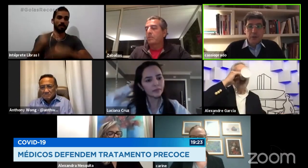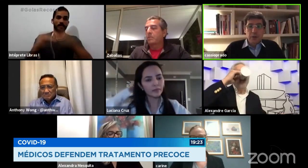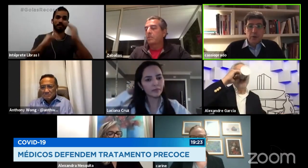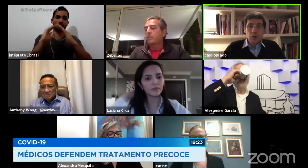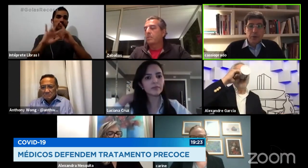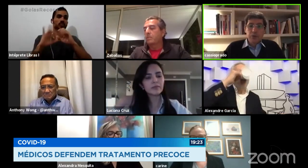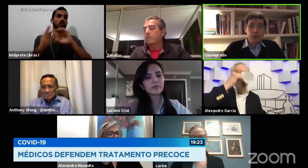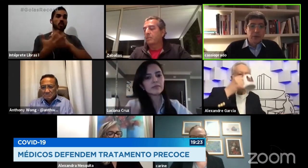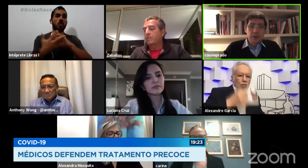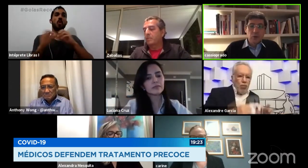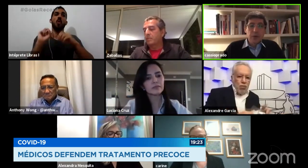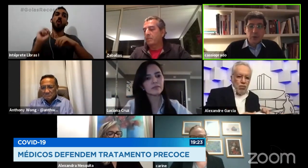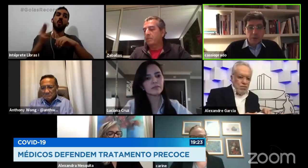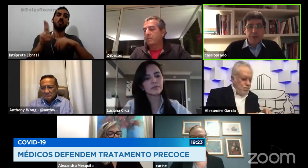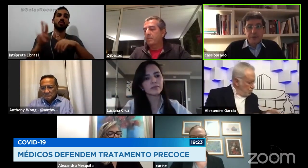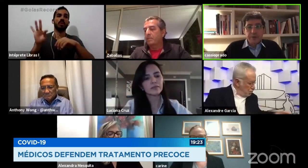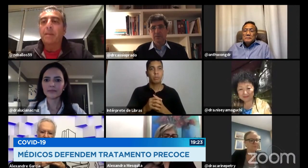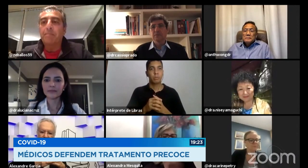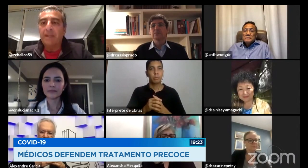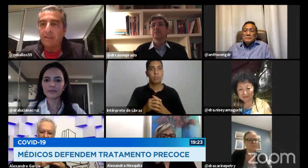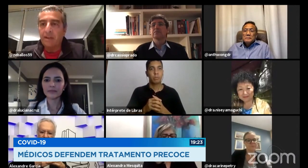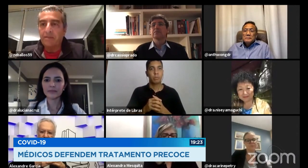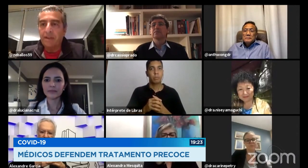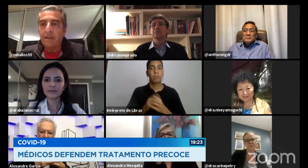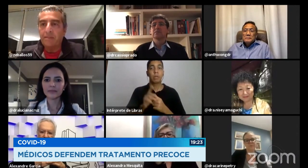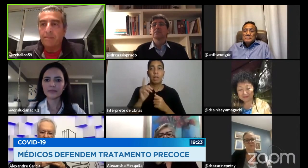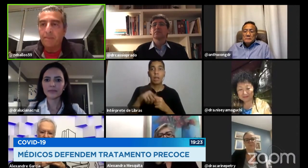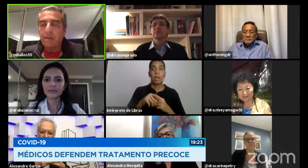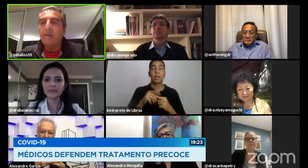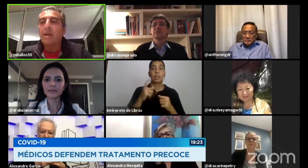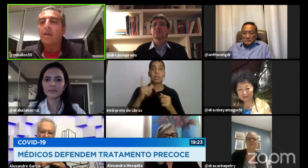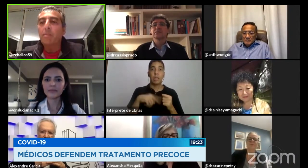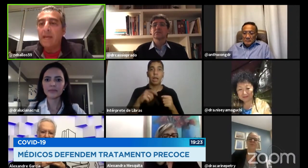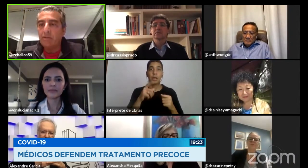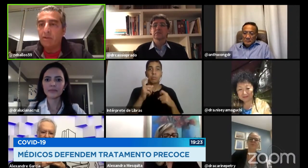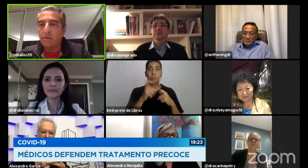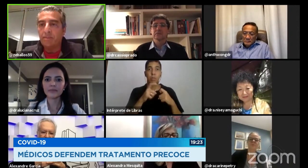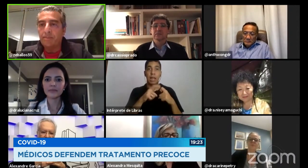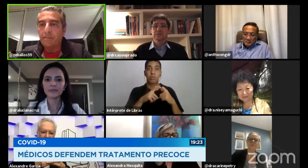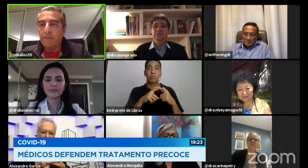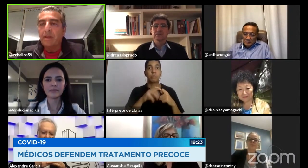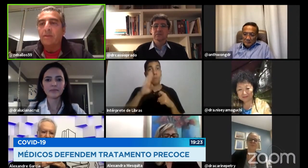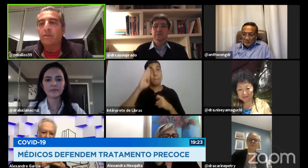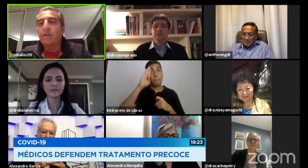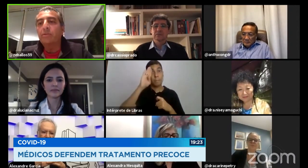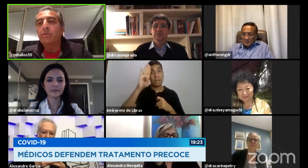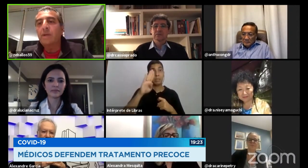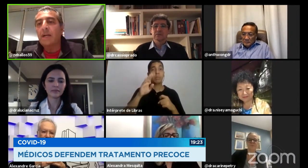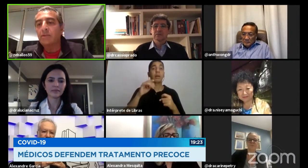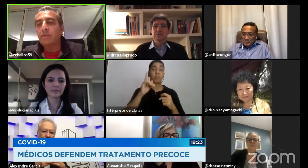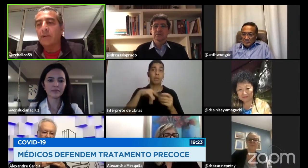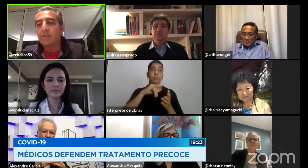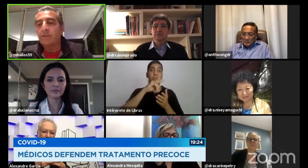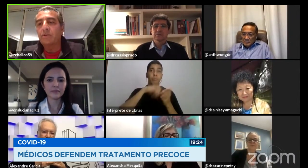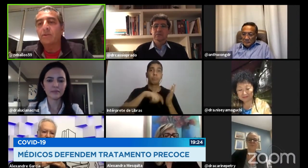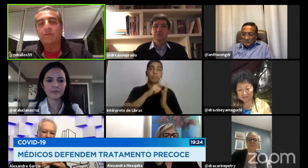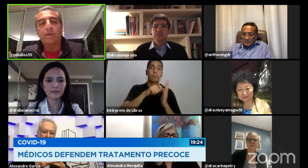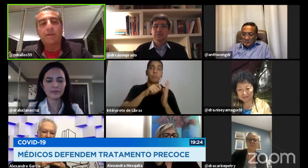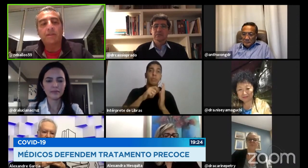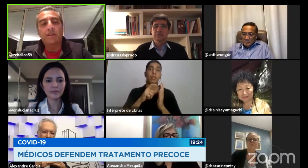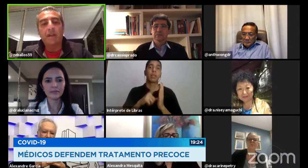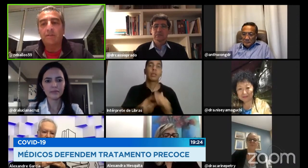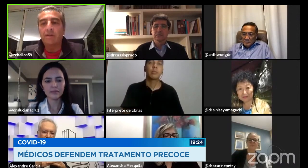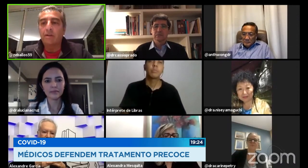é convide ou para uti ou para óbito indicação deve ser usada segundo eles antes mesmo dos